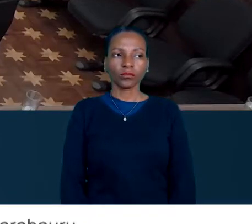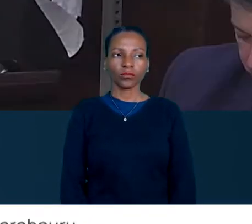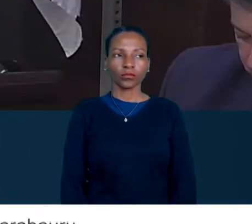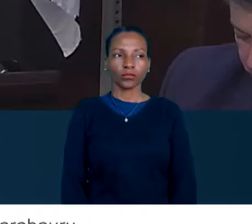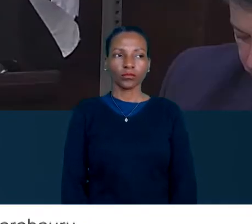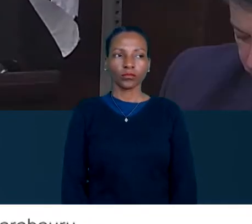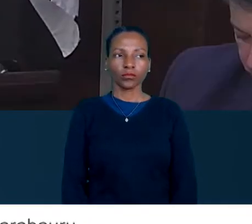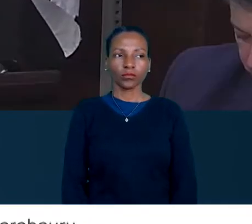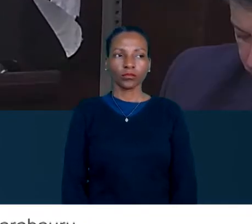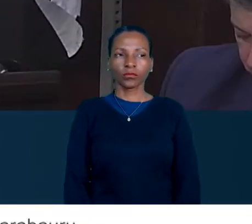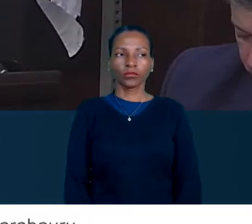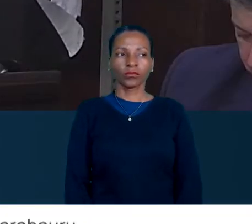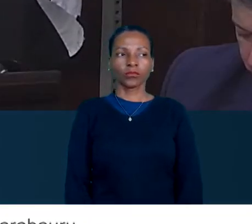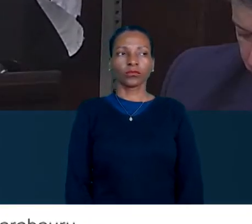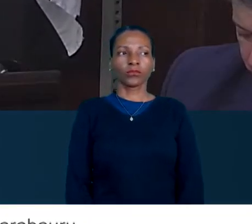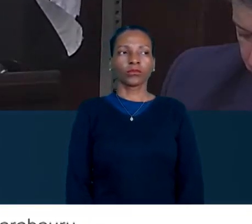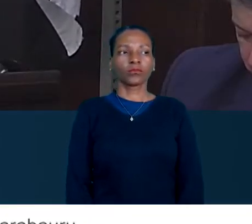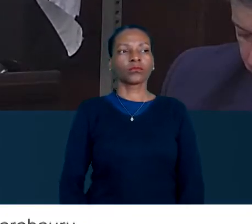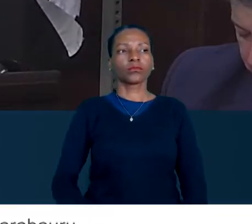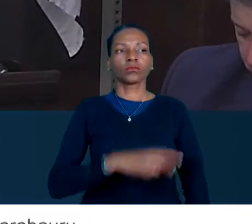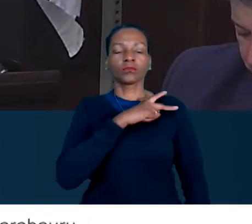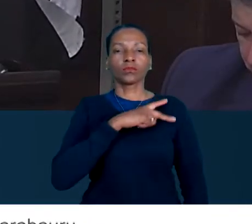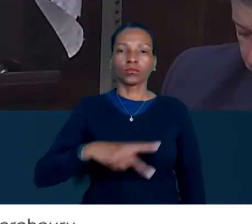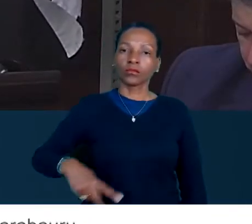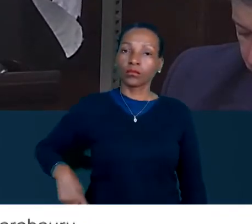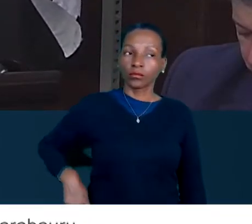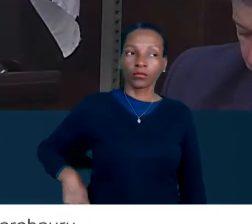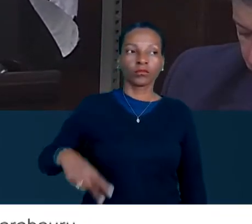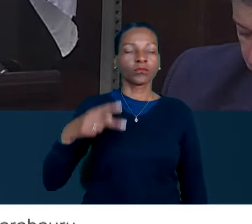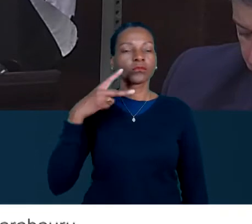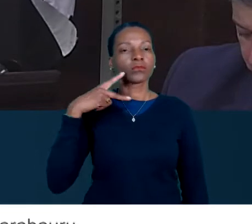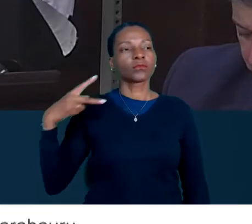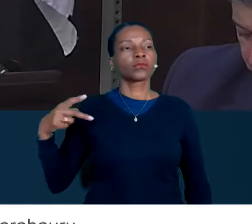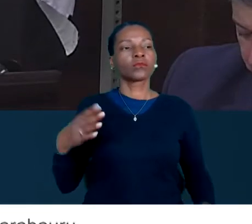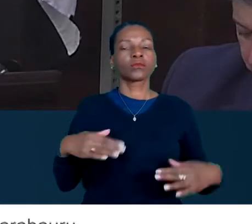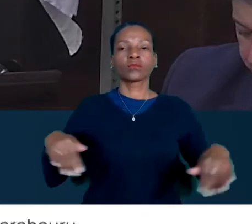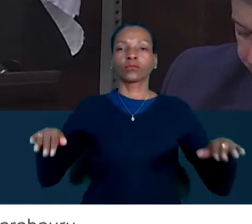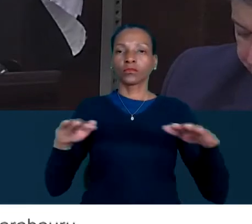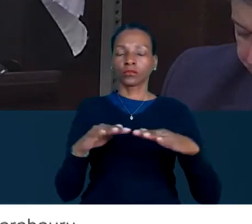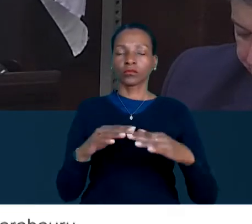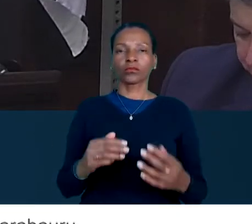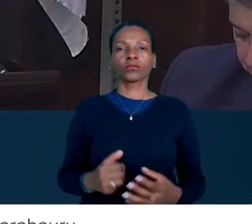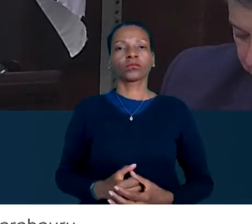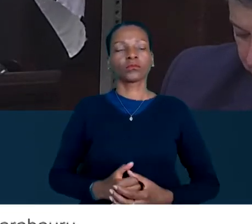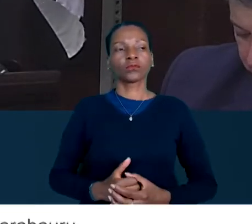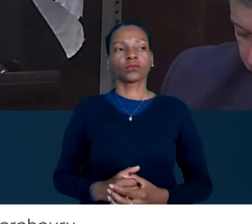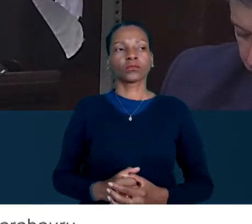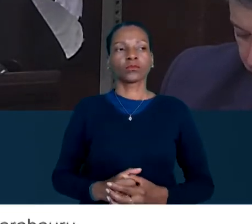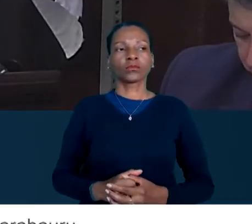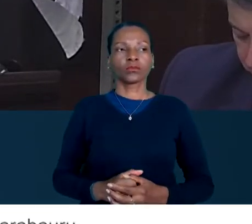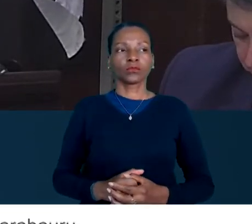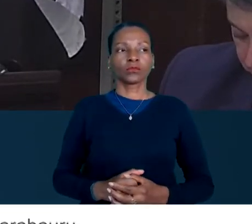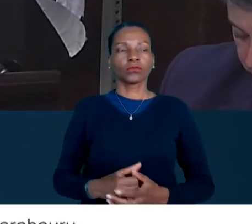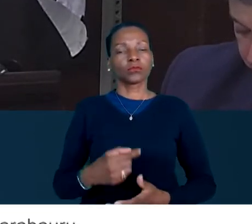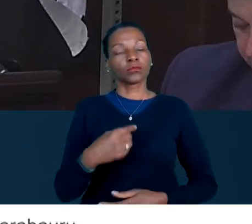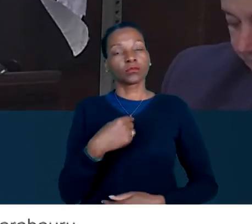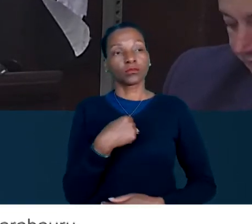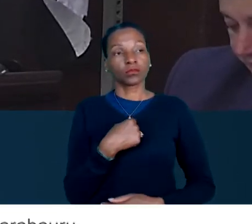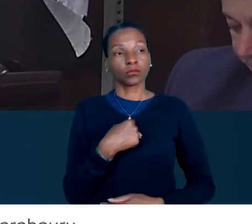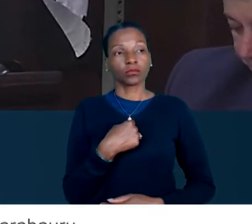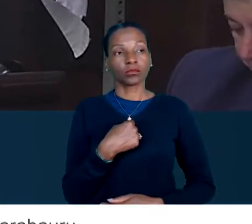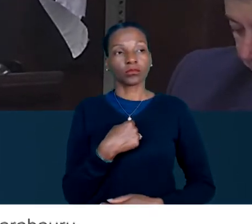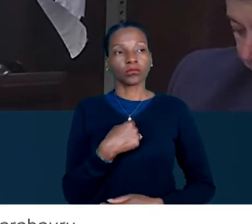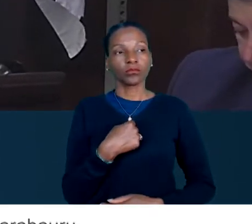senhor presidente senhoras vereadora senhores vereadores eu eu falo no